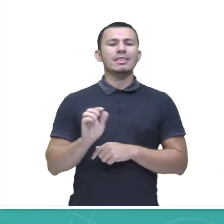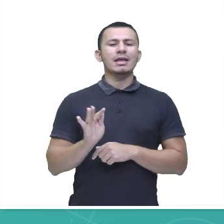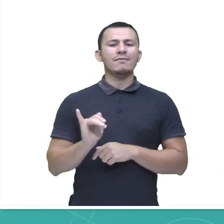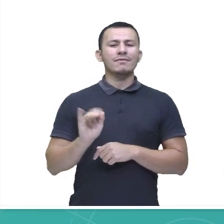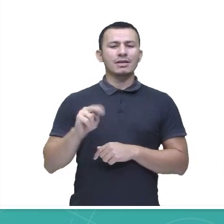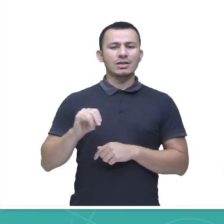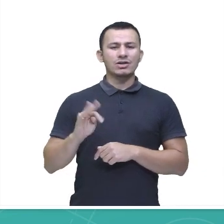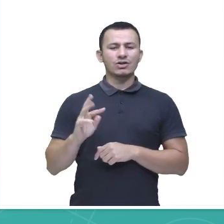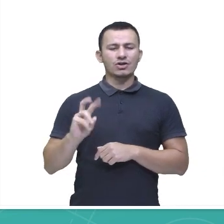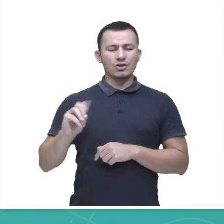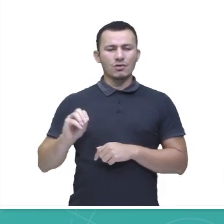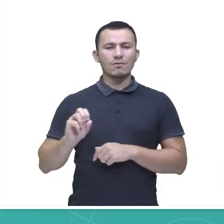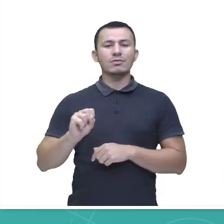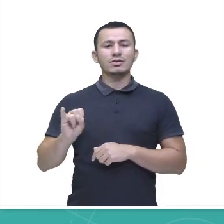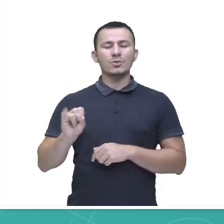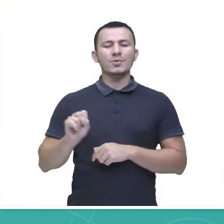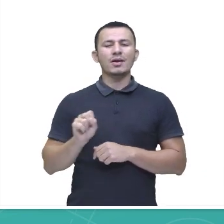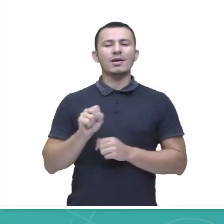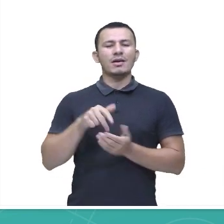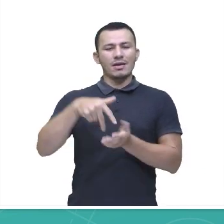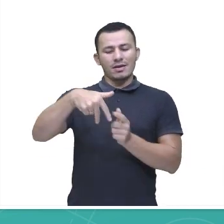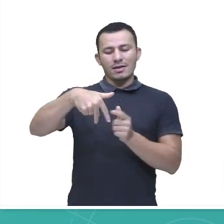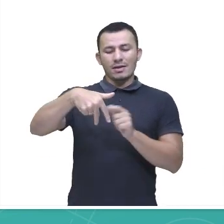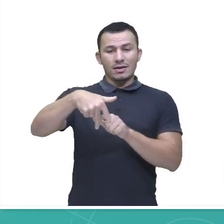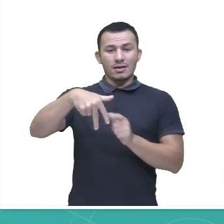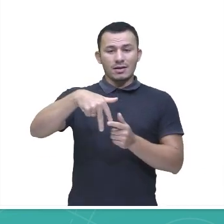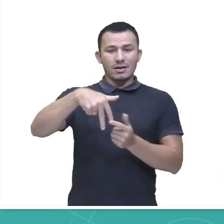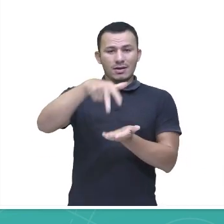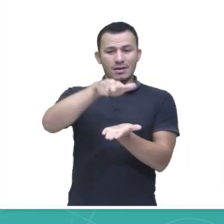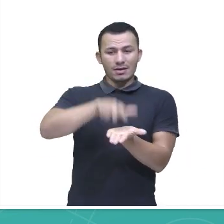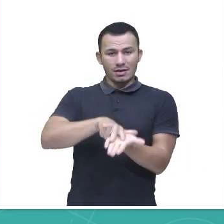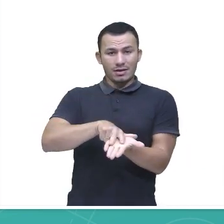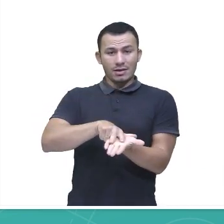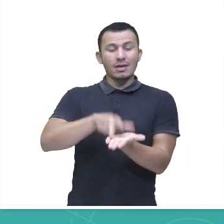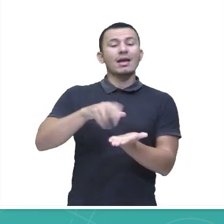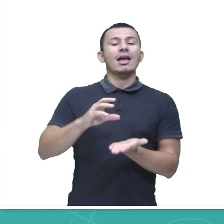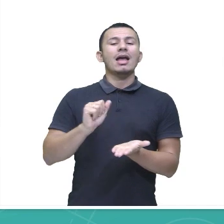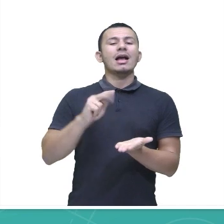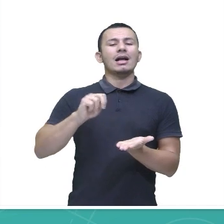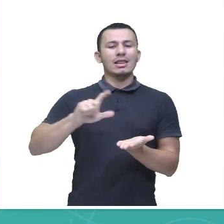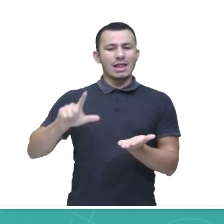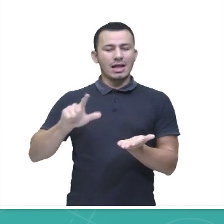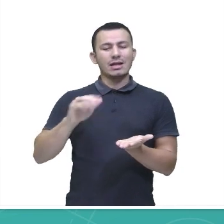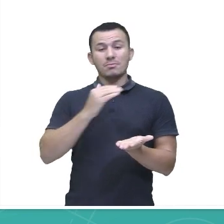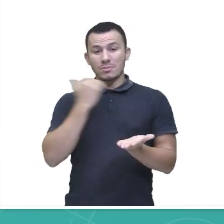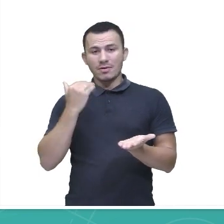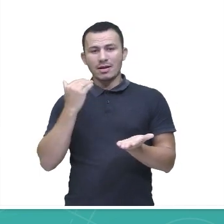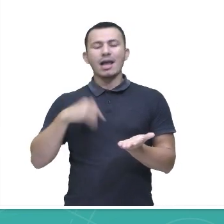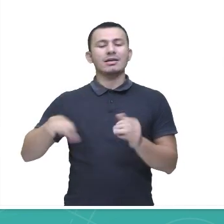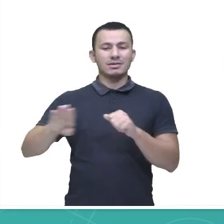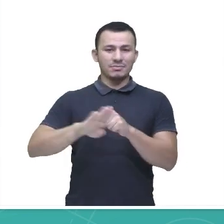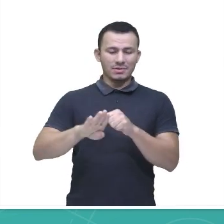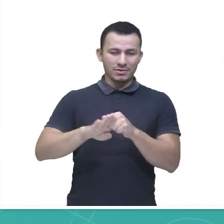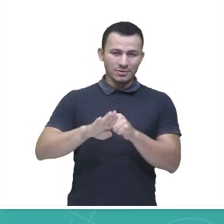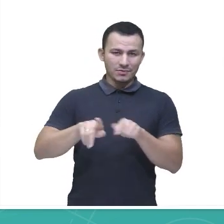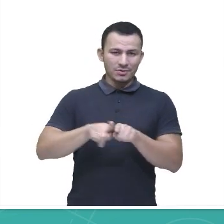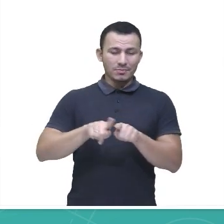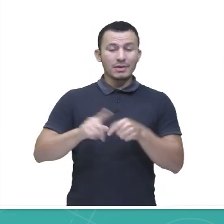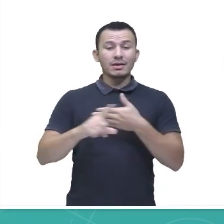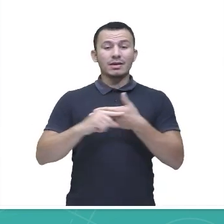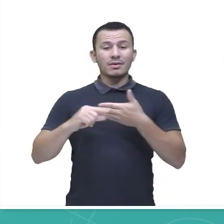canela. Morre João. Canela é substantivo e João, já sabemos, substantivo. Indo poema de